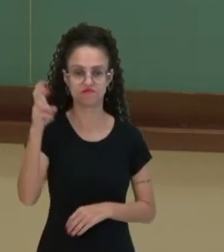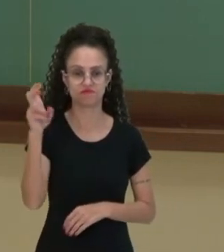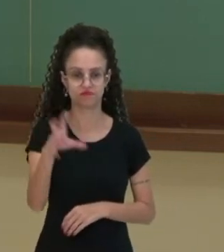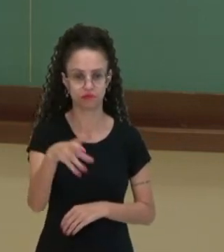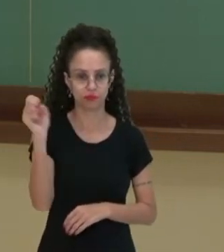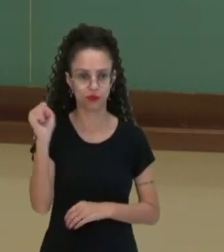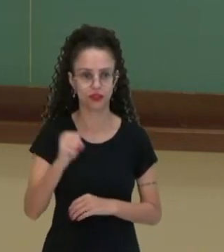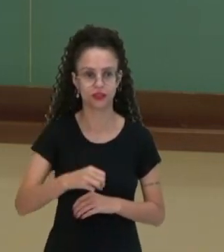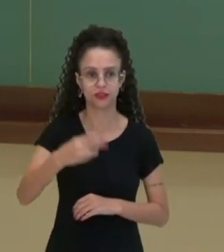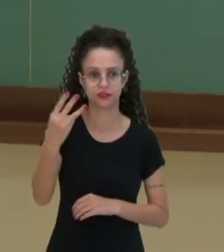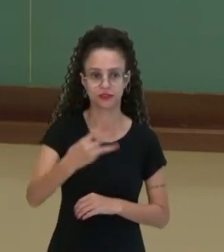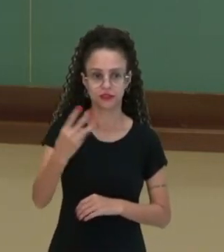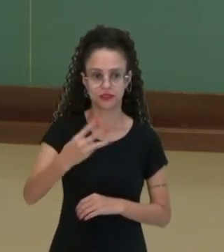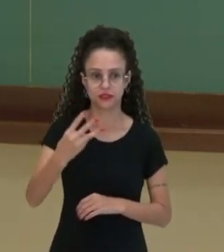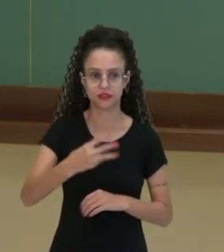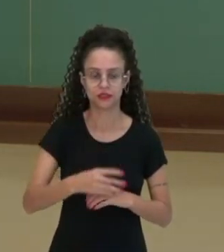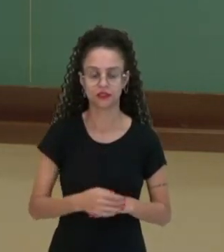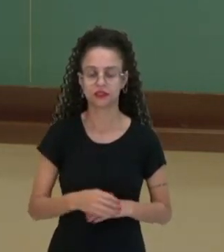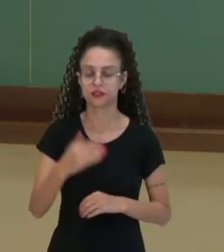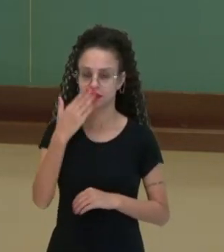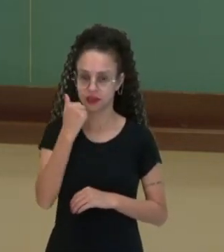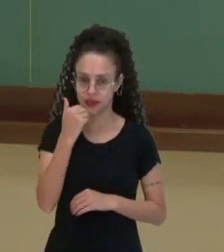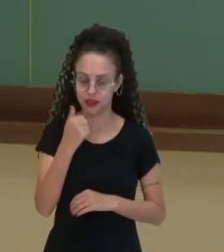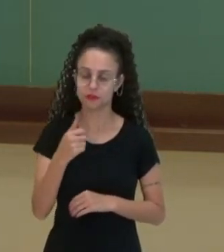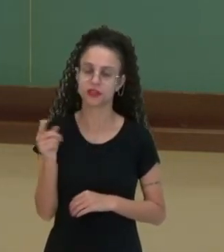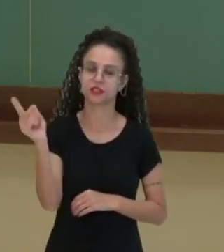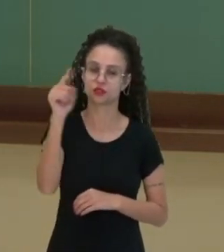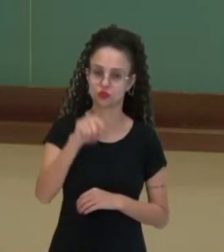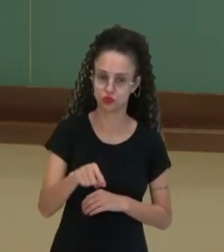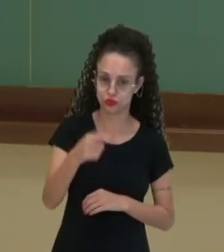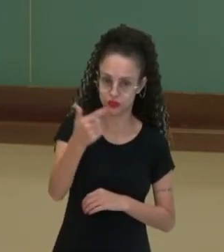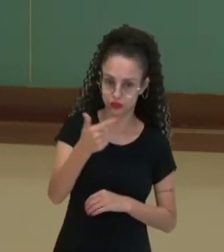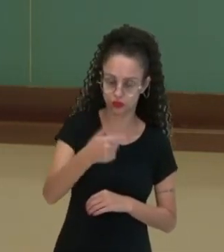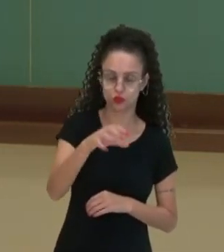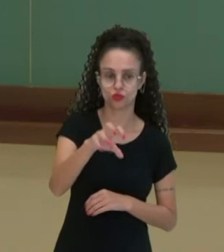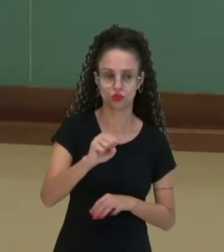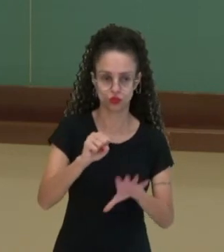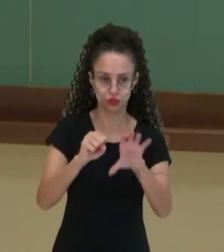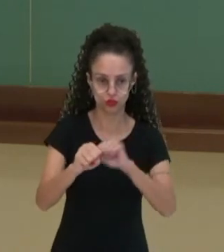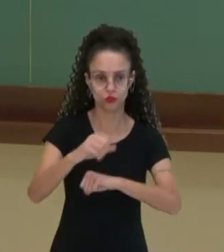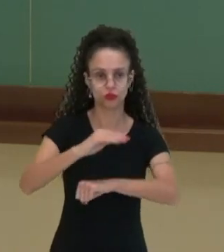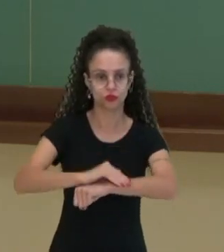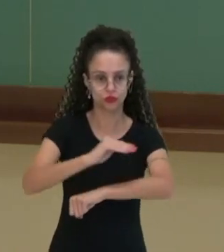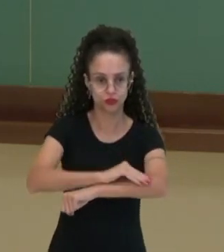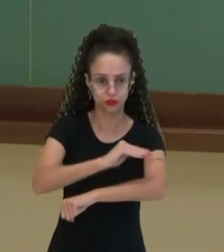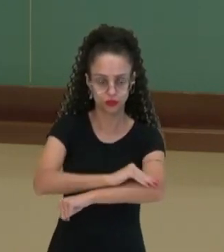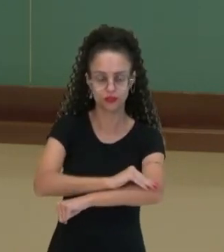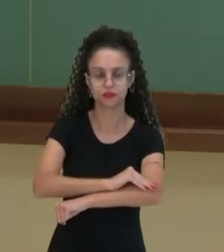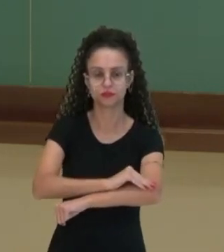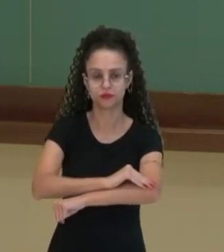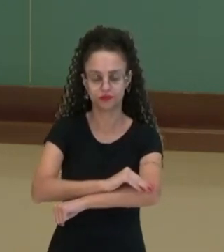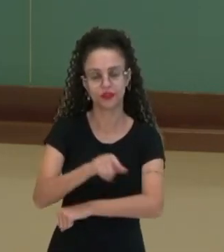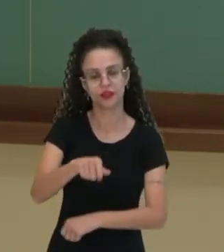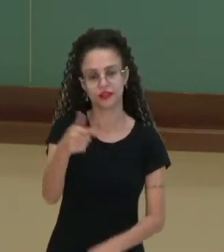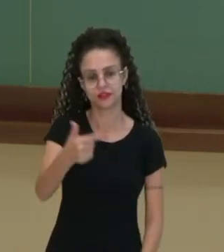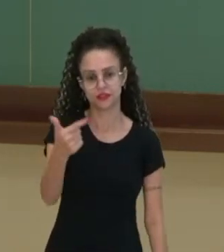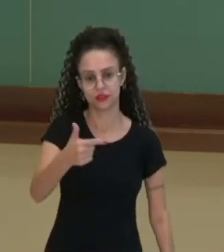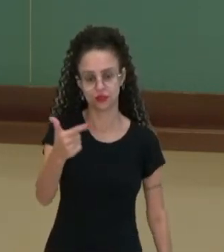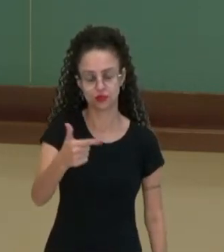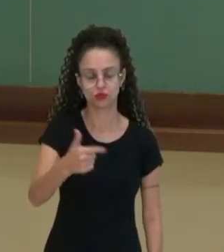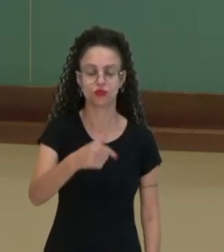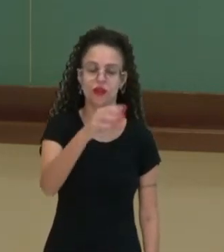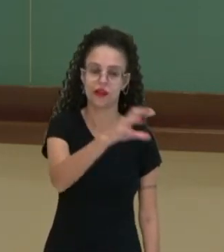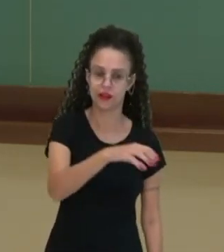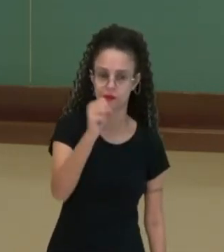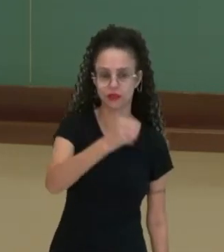Terceiro consumidor que vai se alimentar do segundo consumidor, que aqui no caso é o sapo. E o sapo, sendo o segundo consumidor, vai se